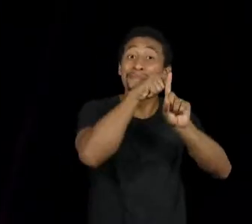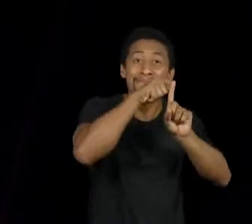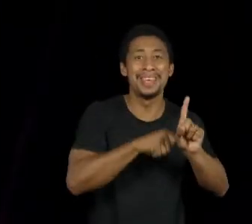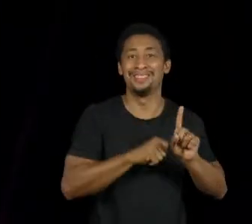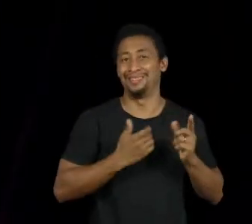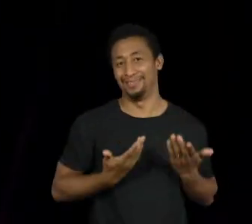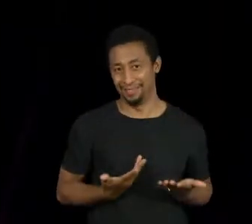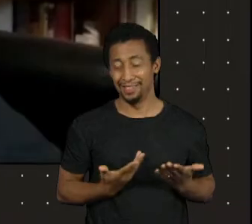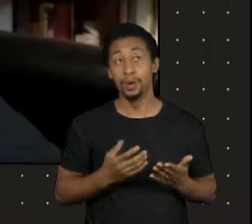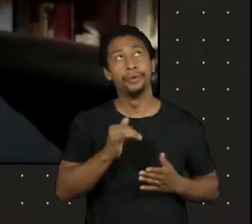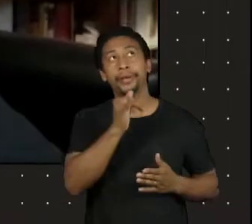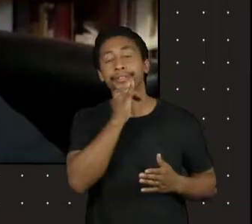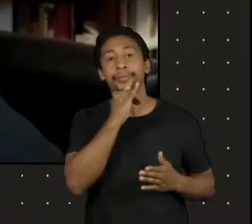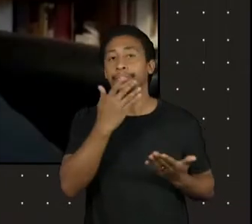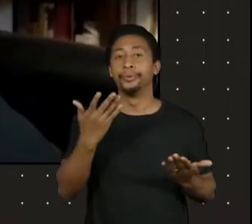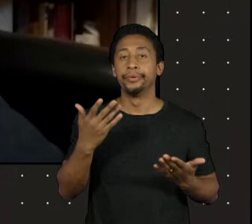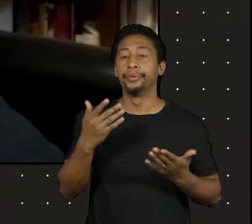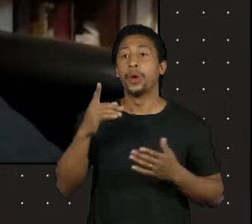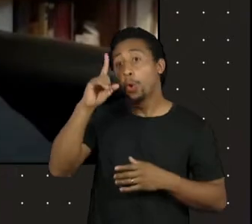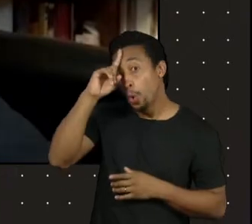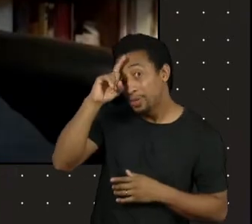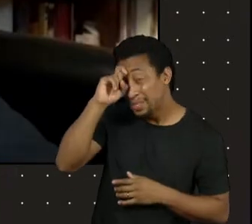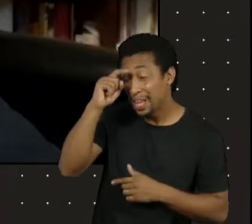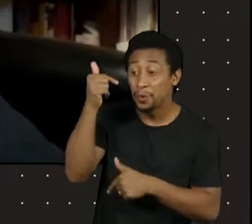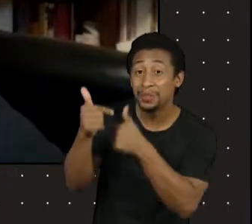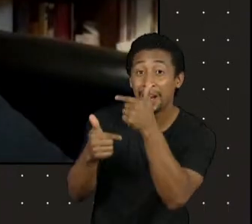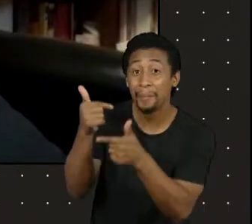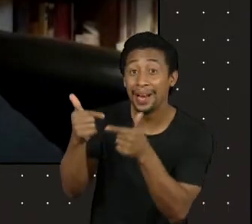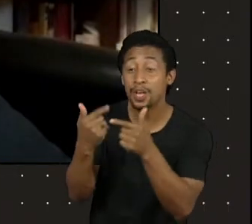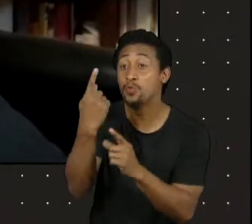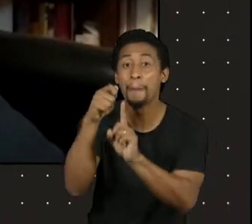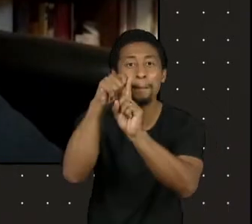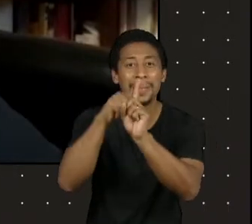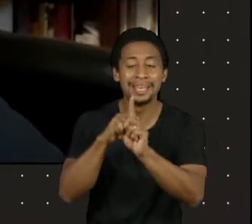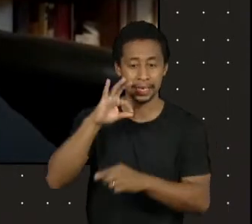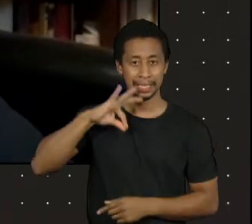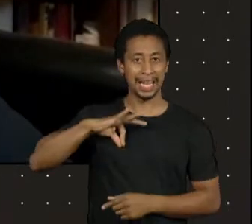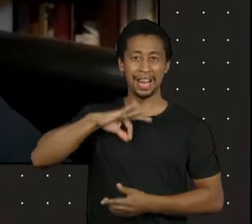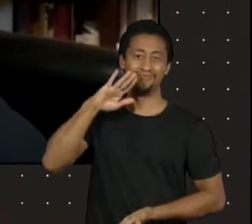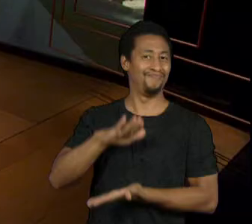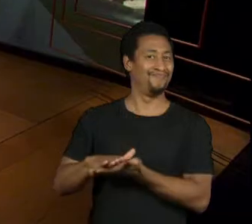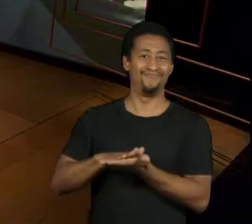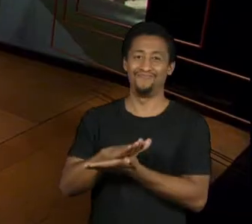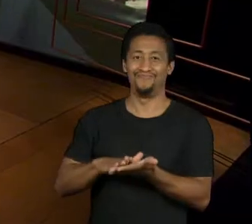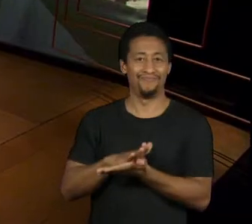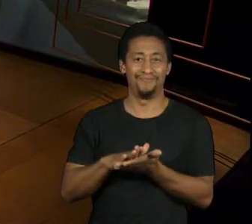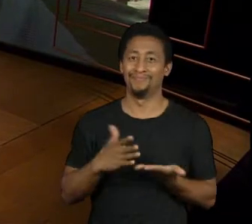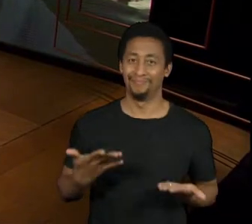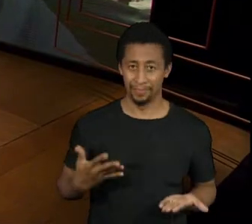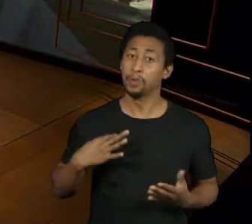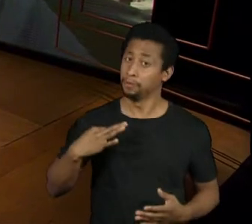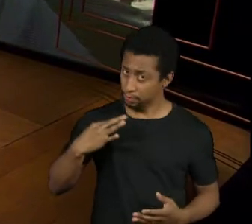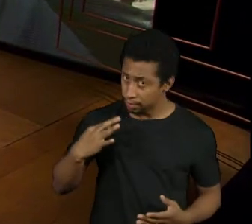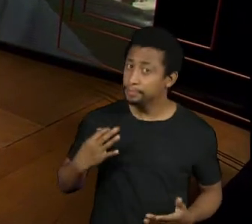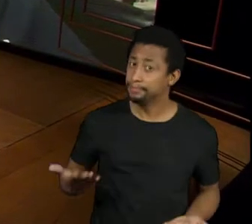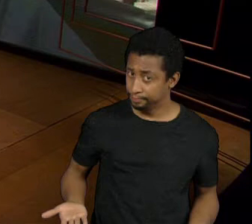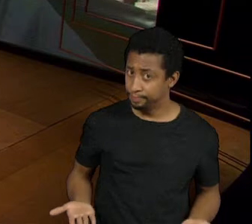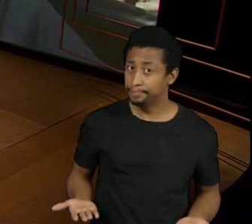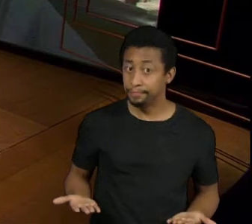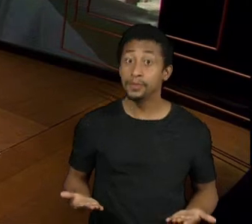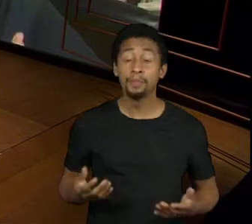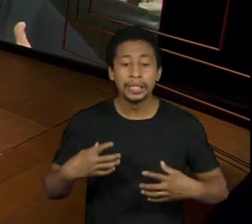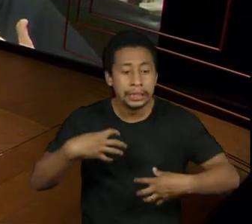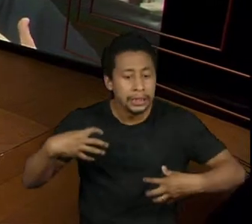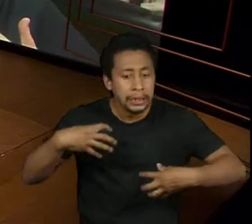no hospital. Eu fiz isso. Um mês trabalhando no hospital para